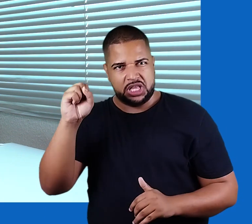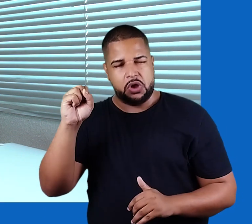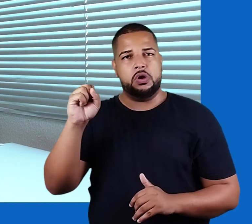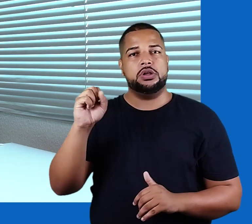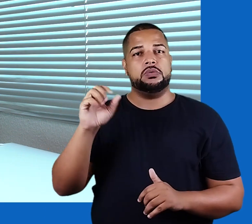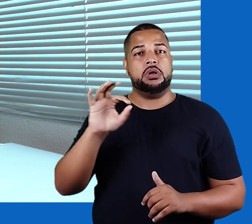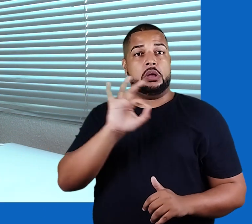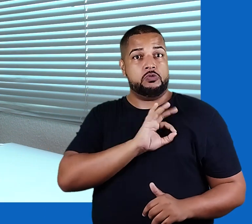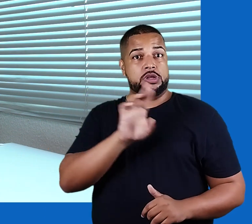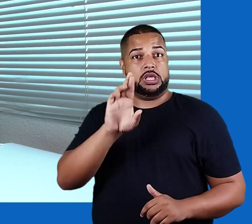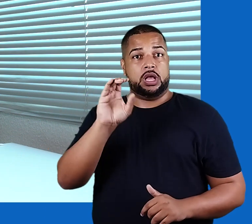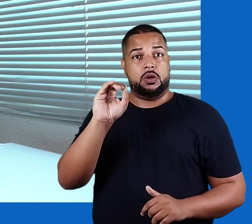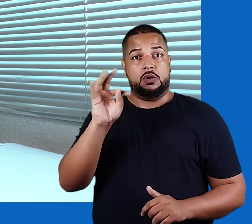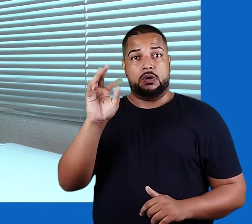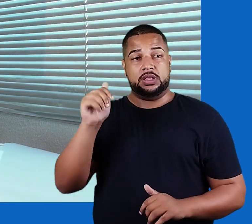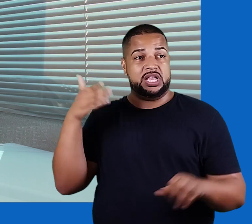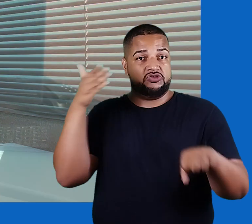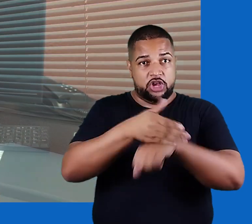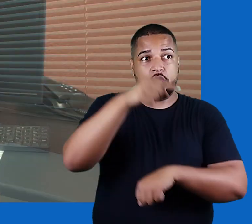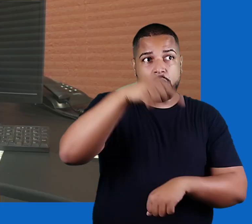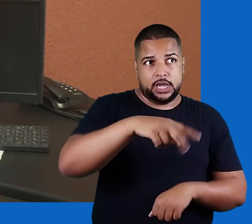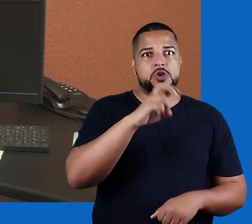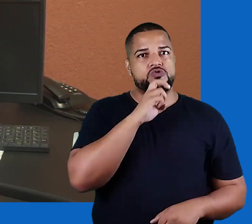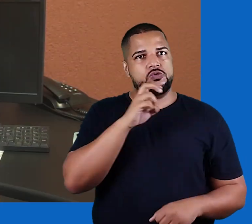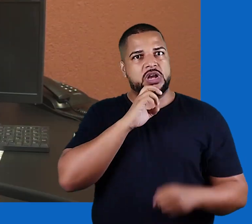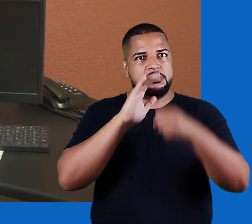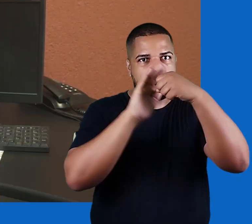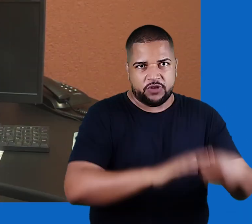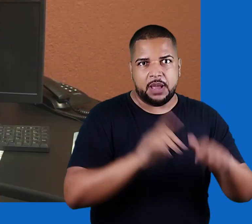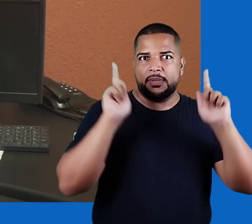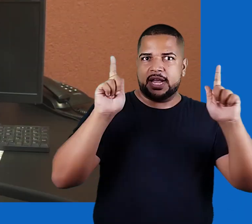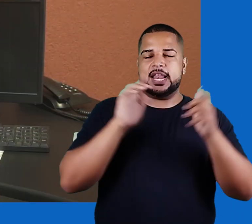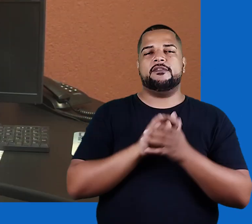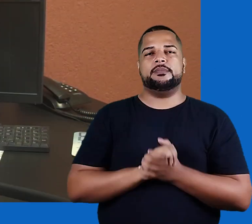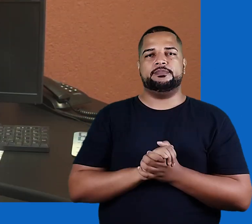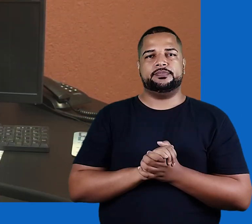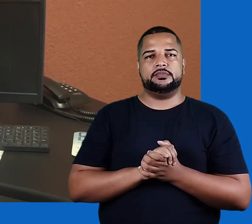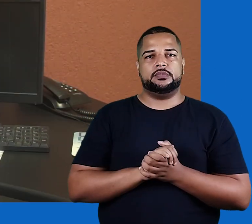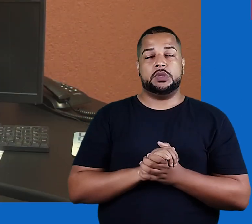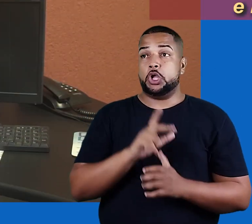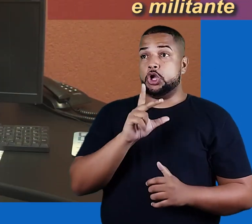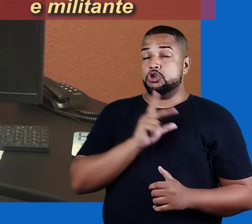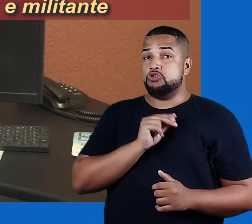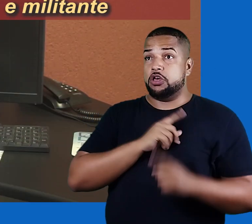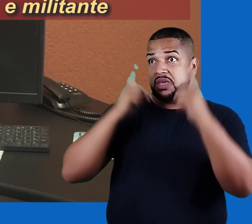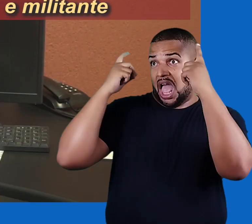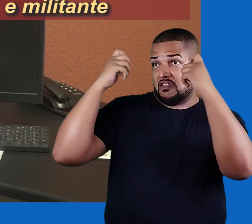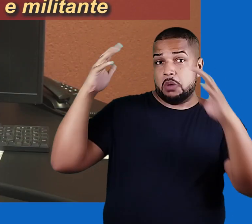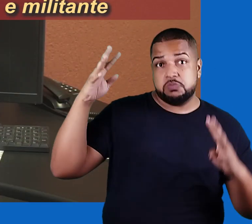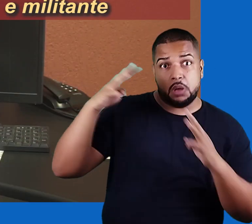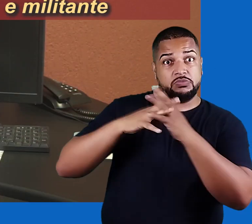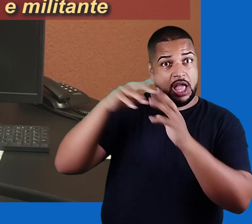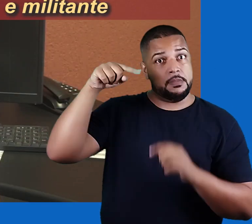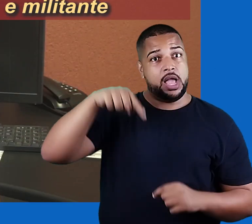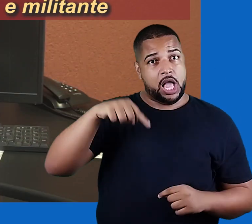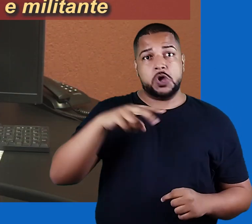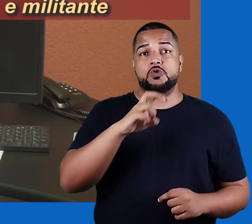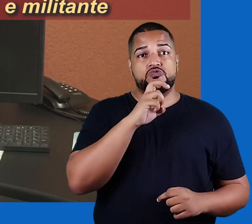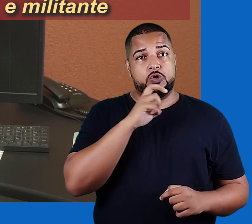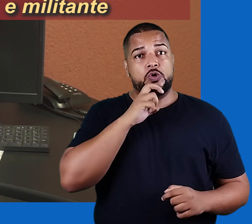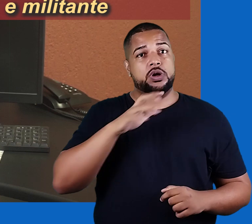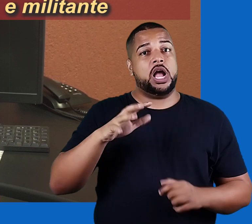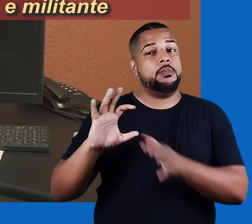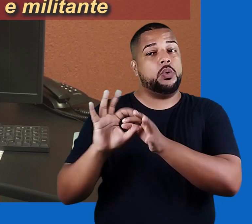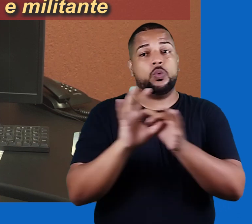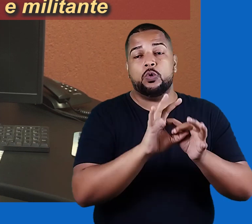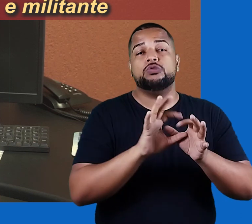rota veio para Sorocaba para combater a nossa greve. Nunca se viu uma repressão tão forte daquele jeito. Foi o início do movimento aqui